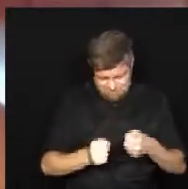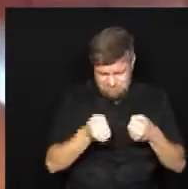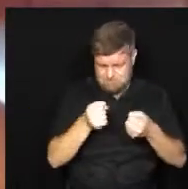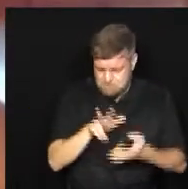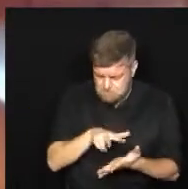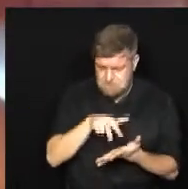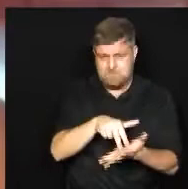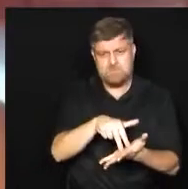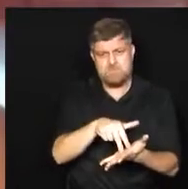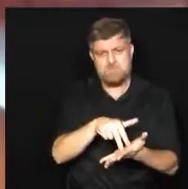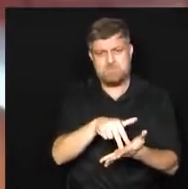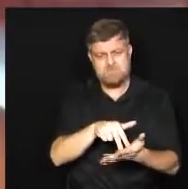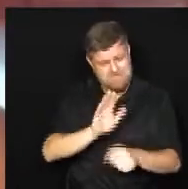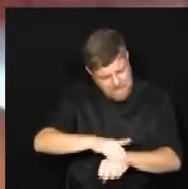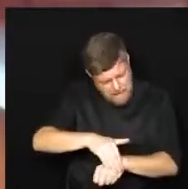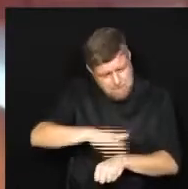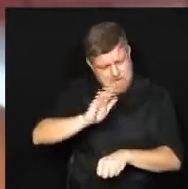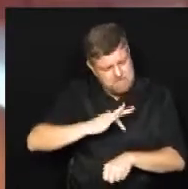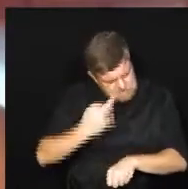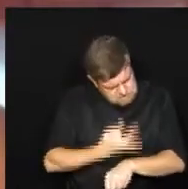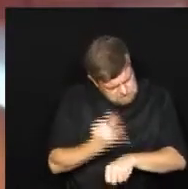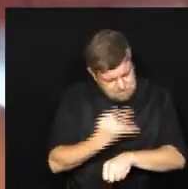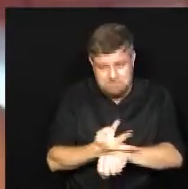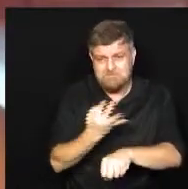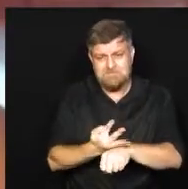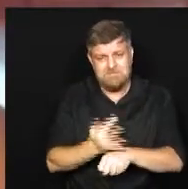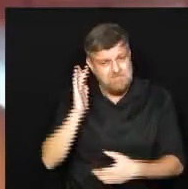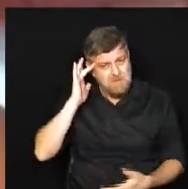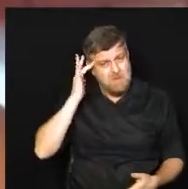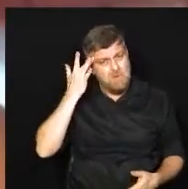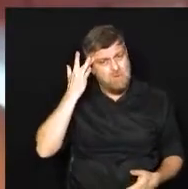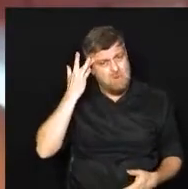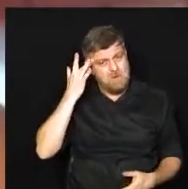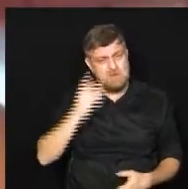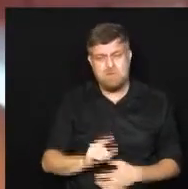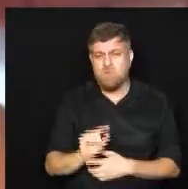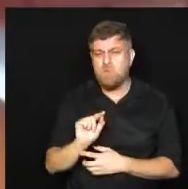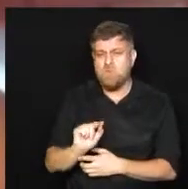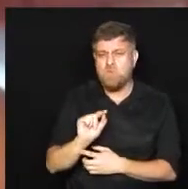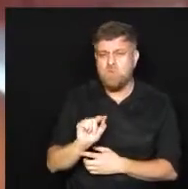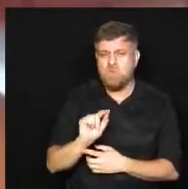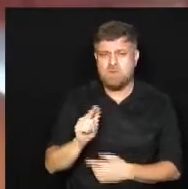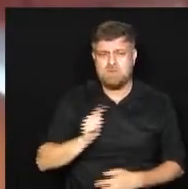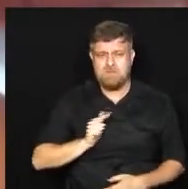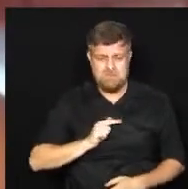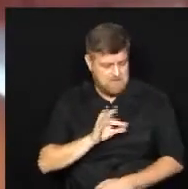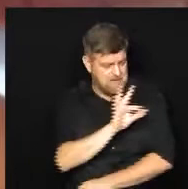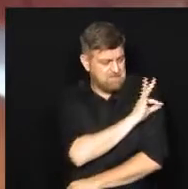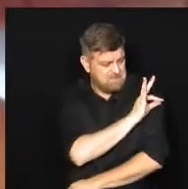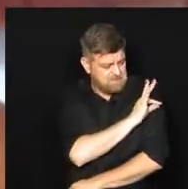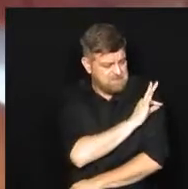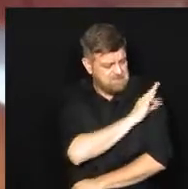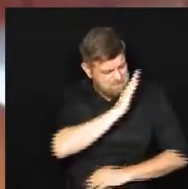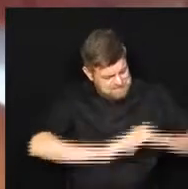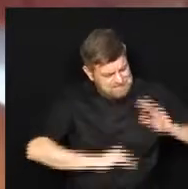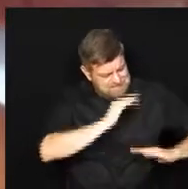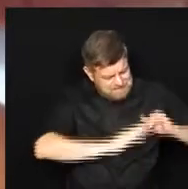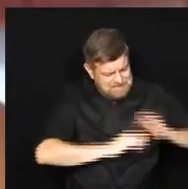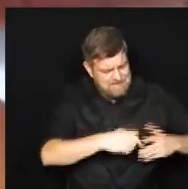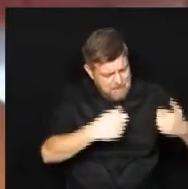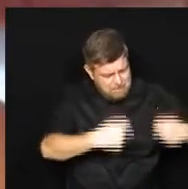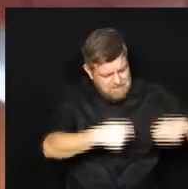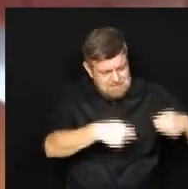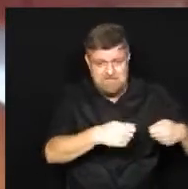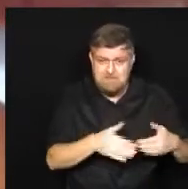nesse processo, né? Então, acho que um pouco mais de iniciativa da Prefeitura nessa